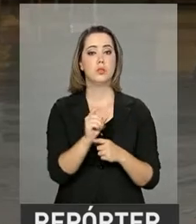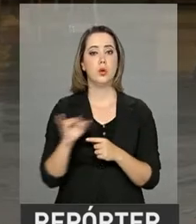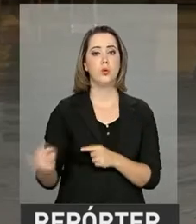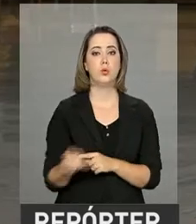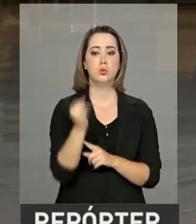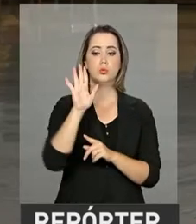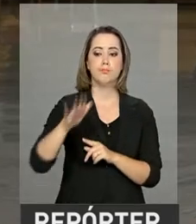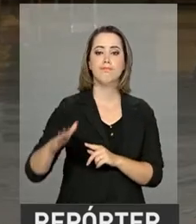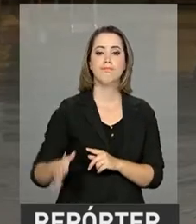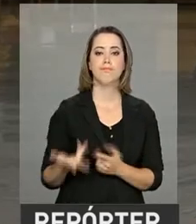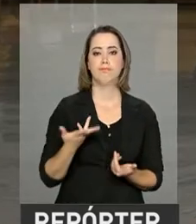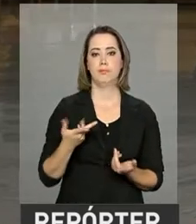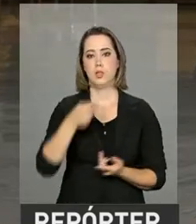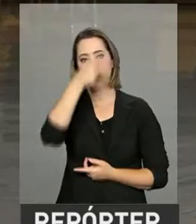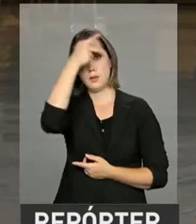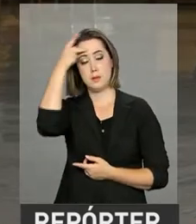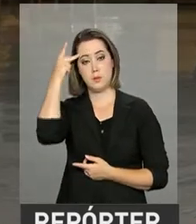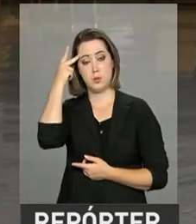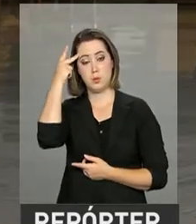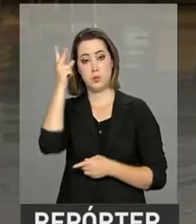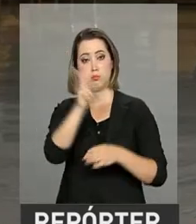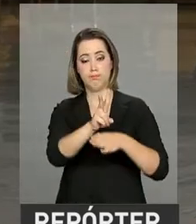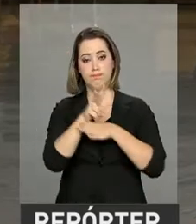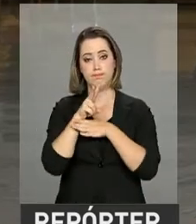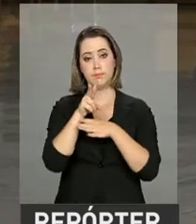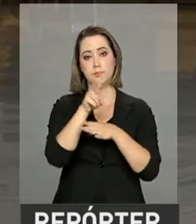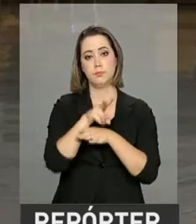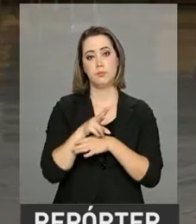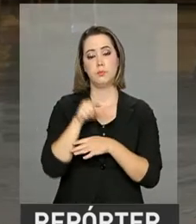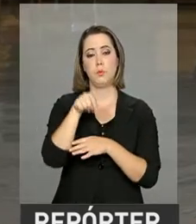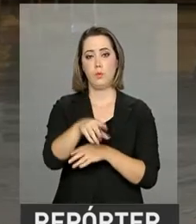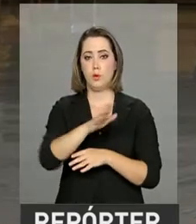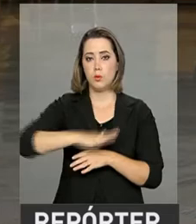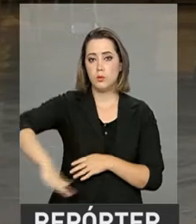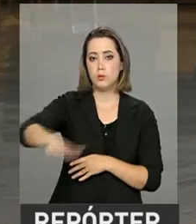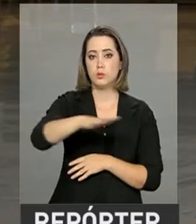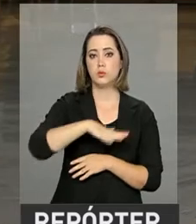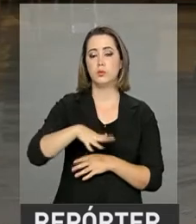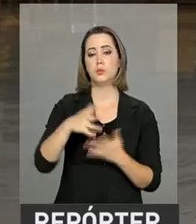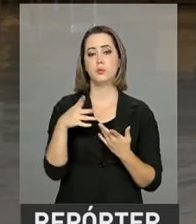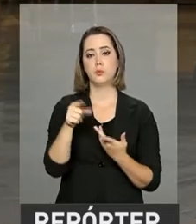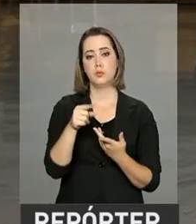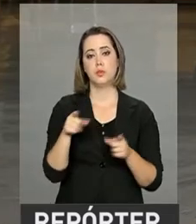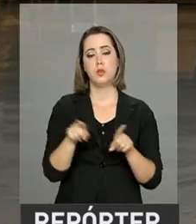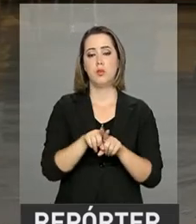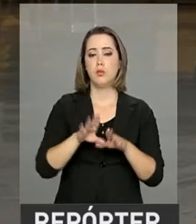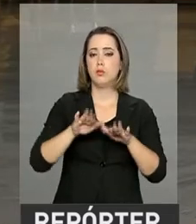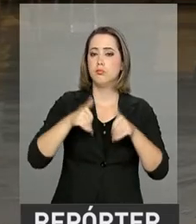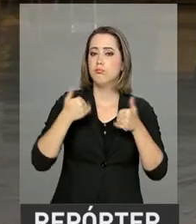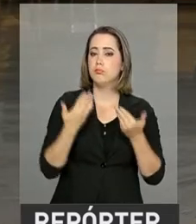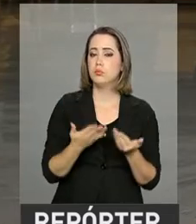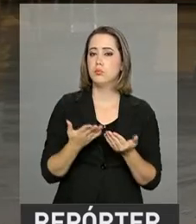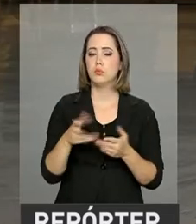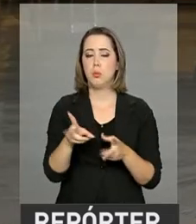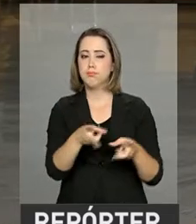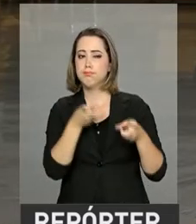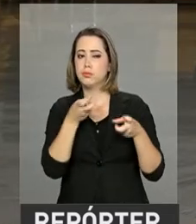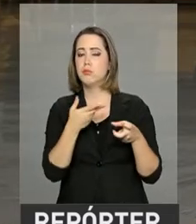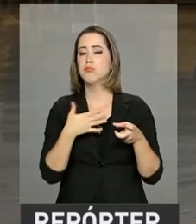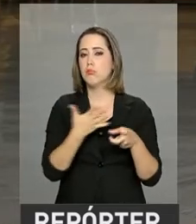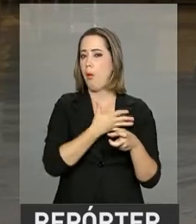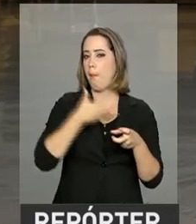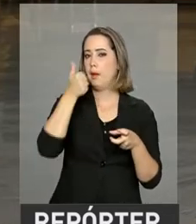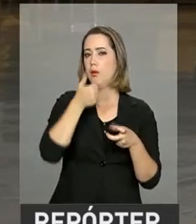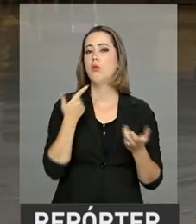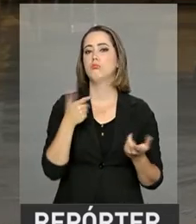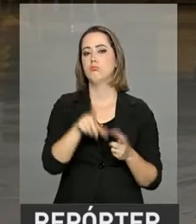juros mais baratos, os financiamentos nessa modalidade de crédito consignado se tornam mais atrativos.